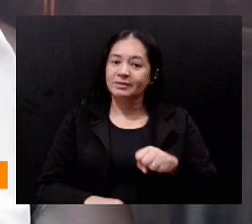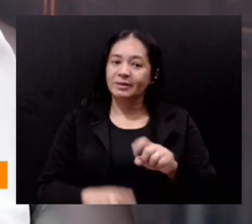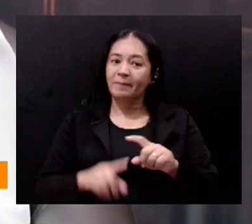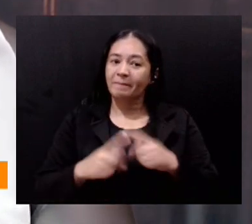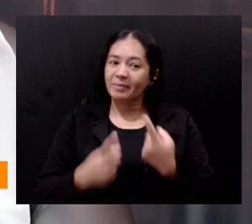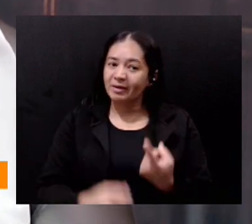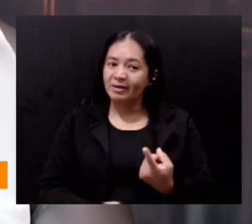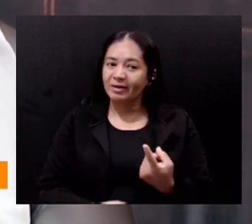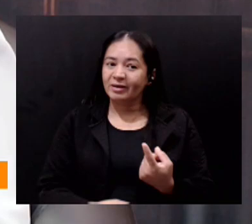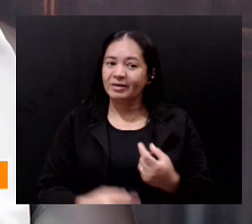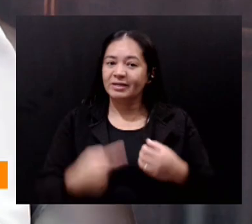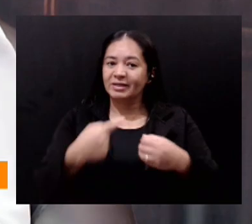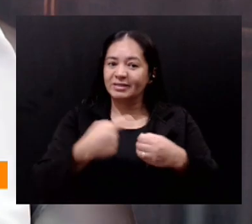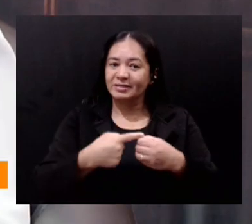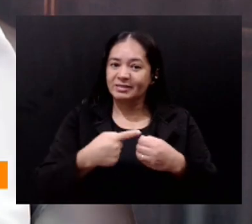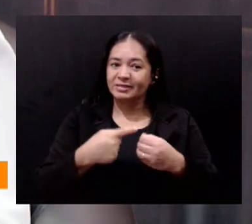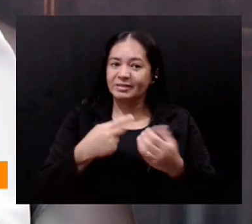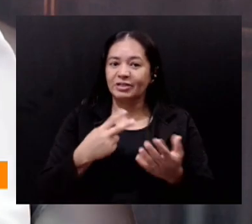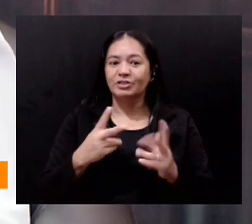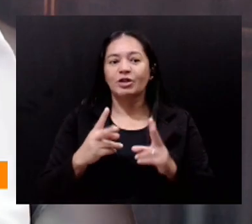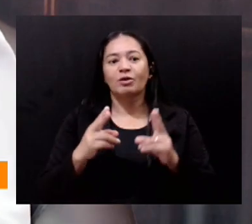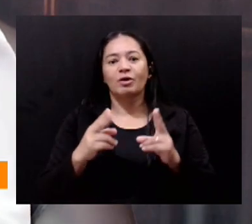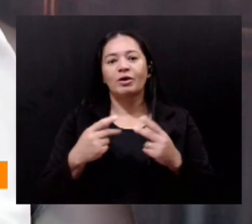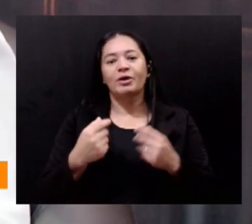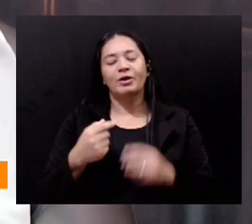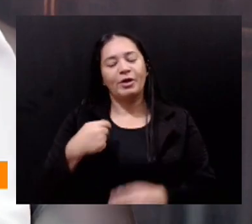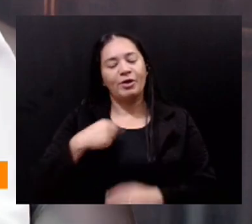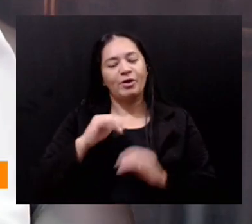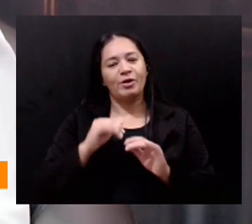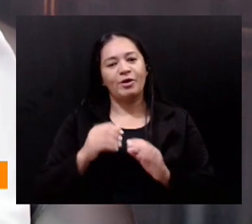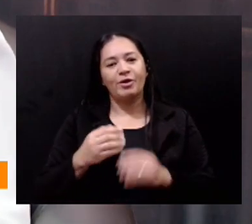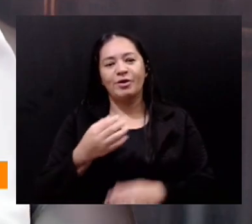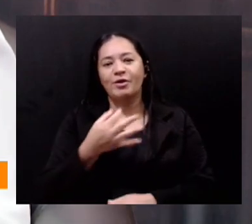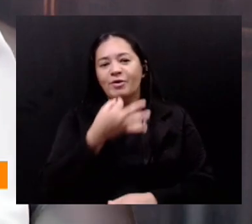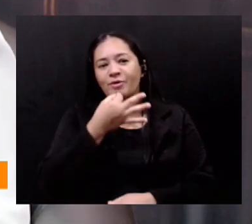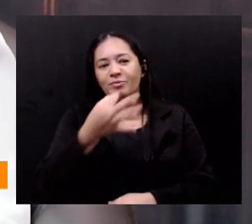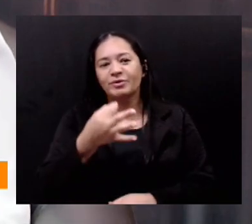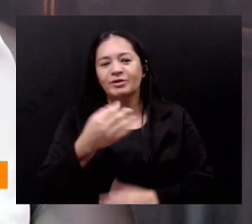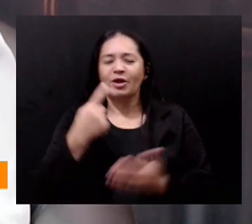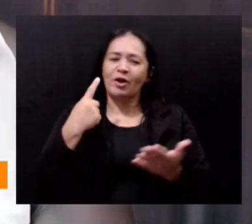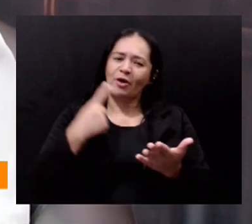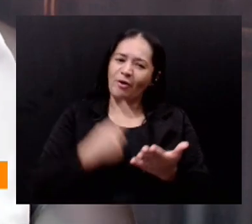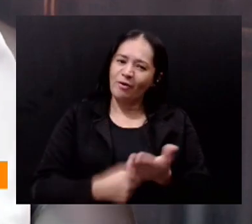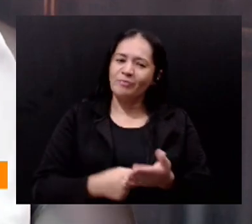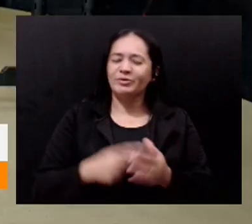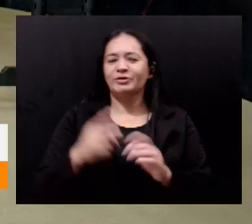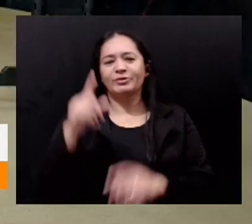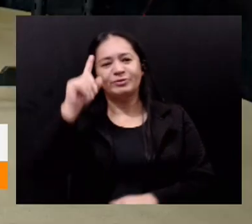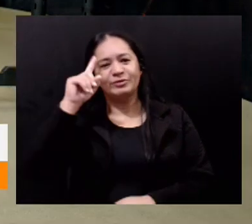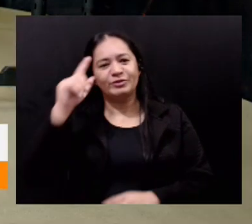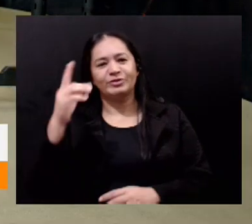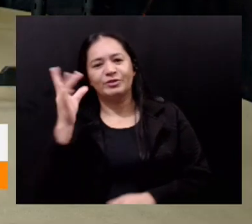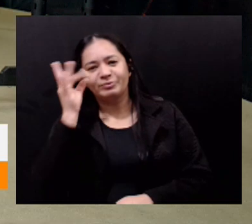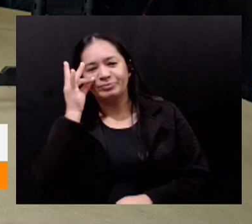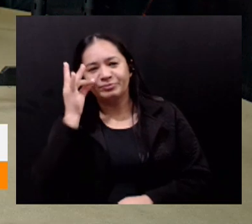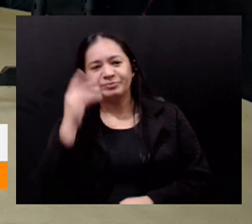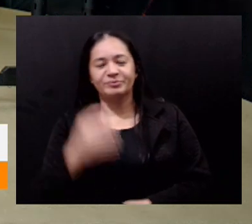cidades próximas, eu aconselho, marcar um dia para se encontrar, para se ver pessoalmente, se for possível. Ah,